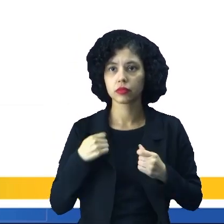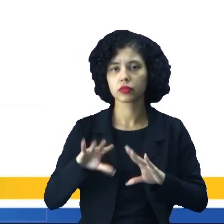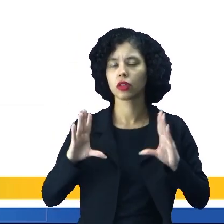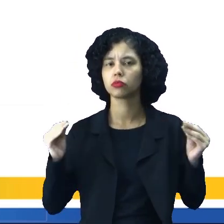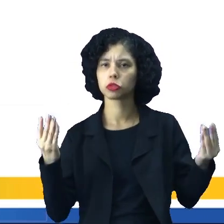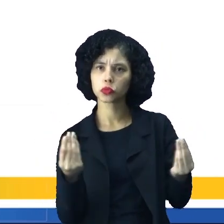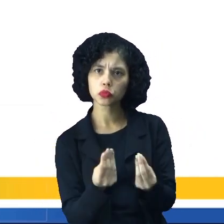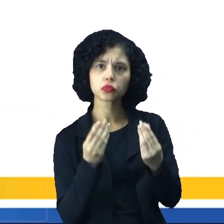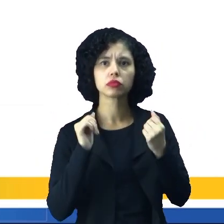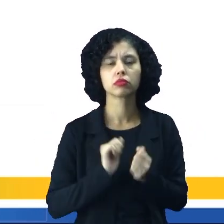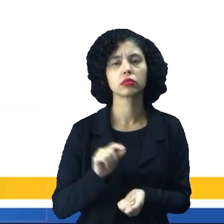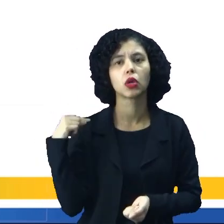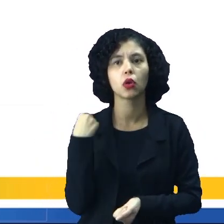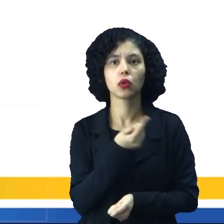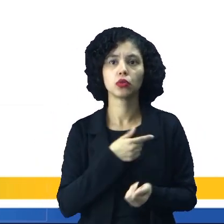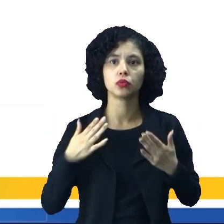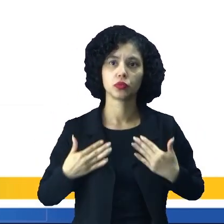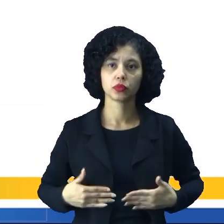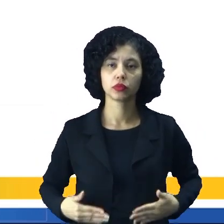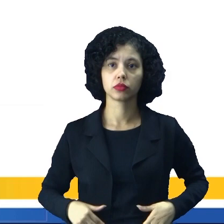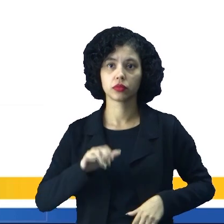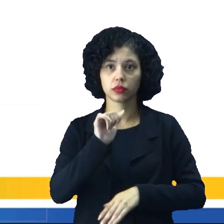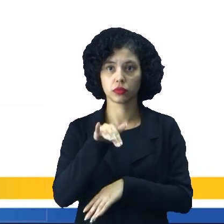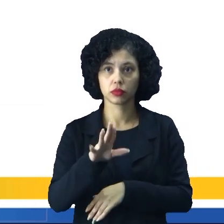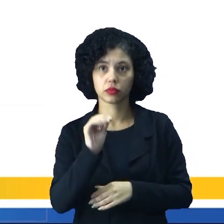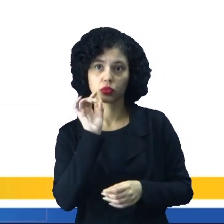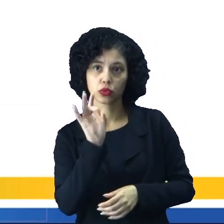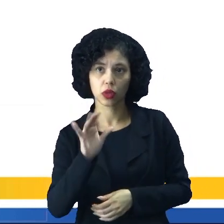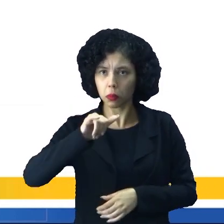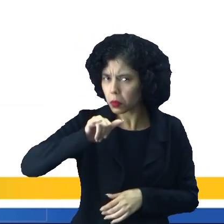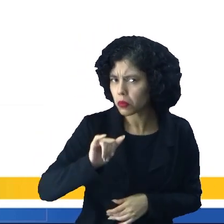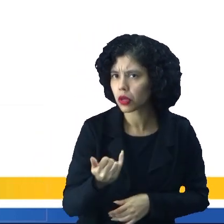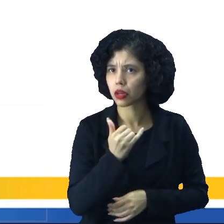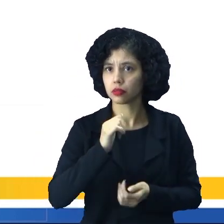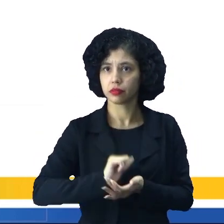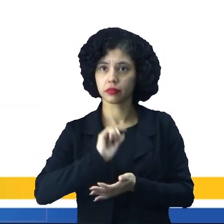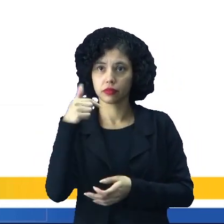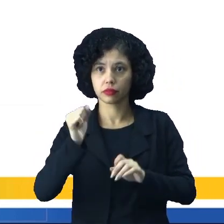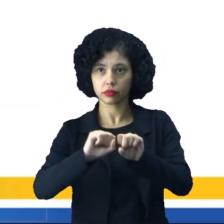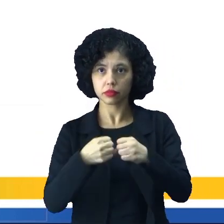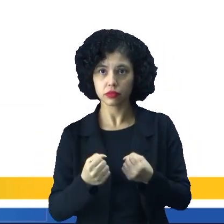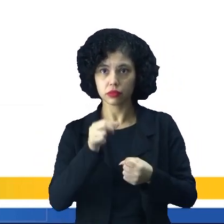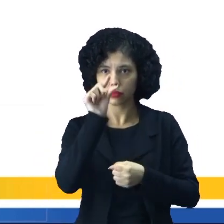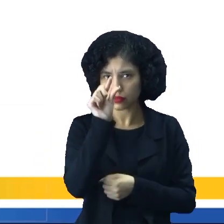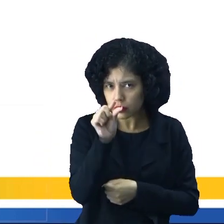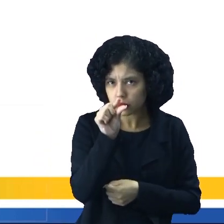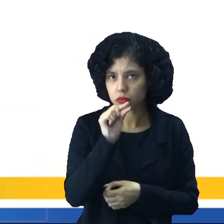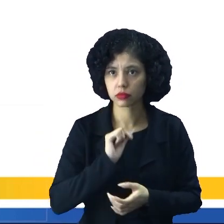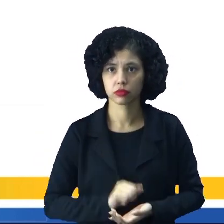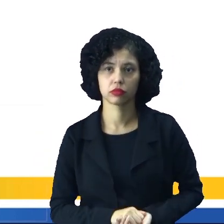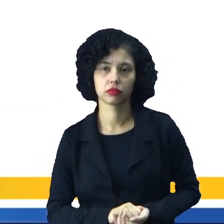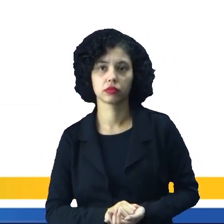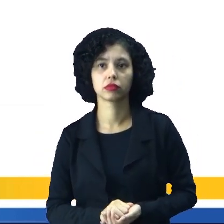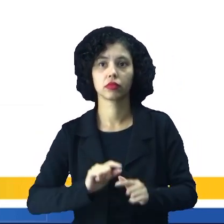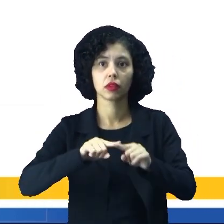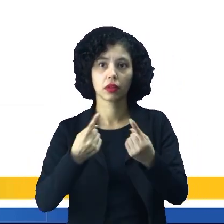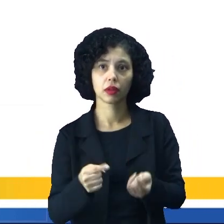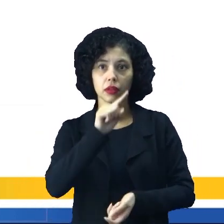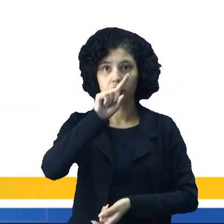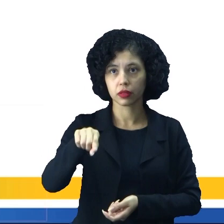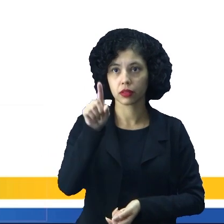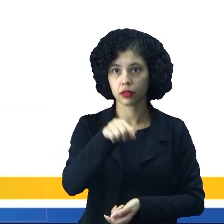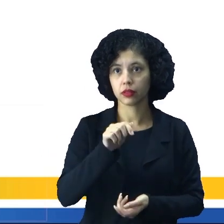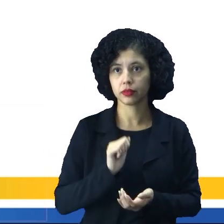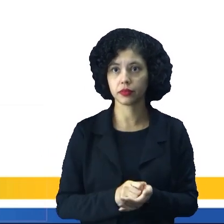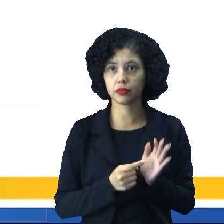substâncias necessárias para o nosso corpo. O amido só pode ser aproveitado após ser quebrado em partículas menores. Marque a